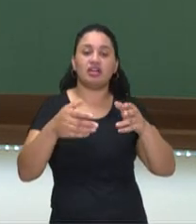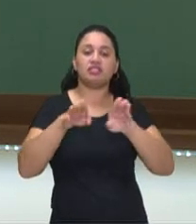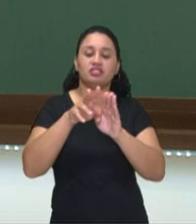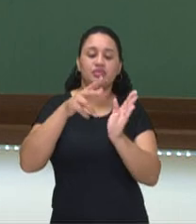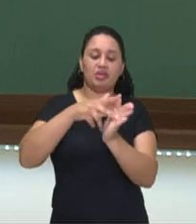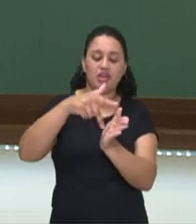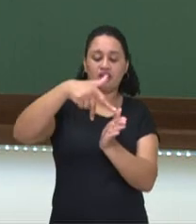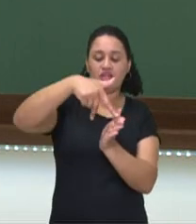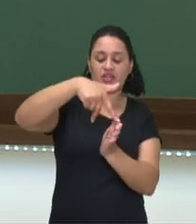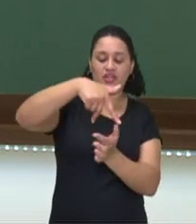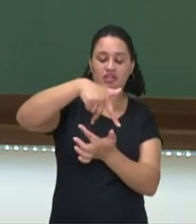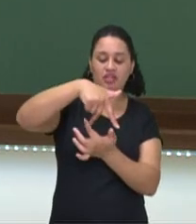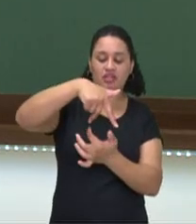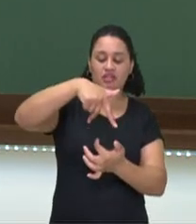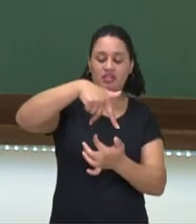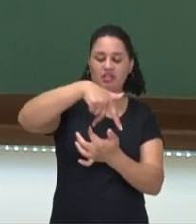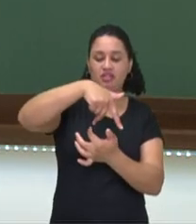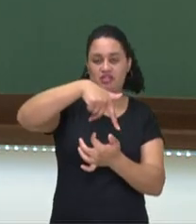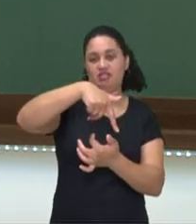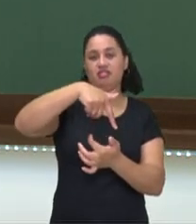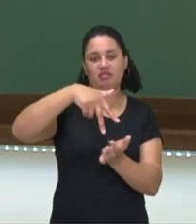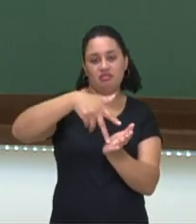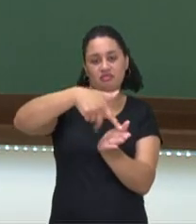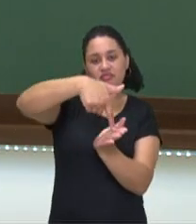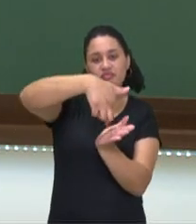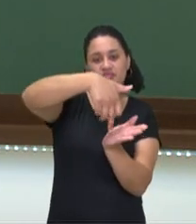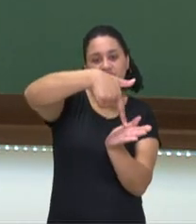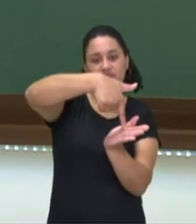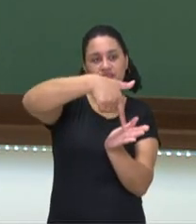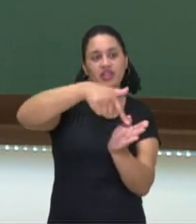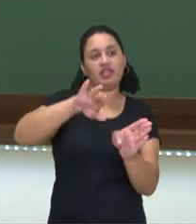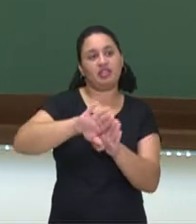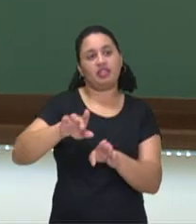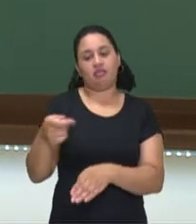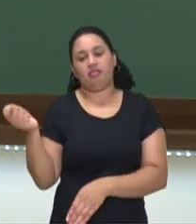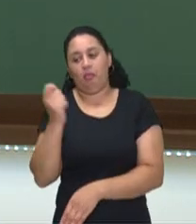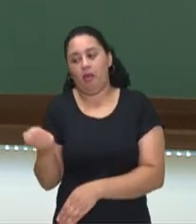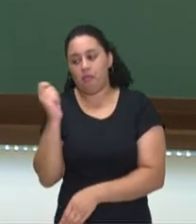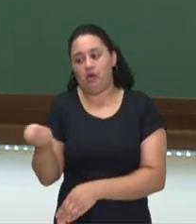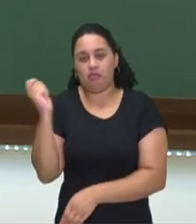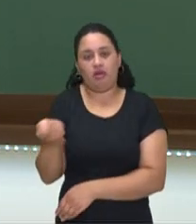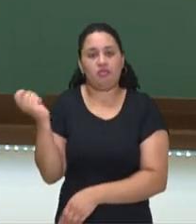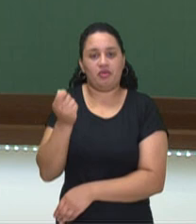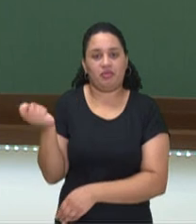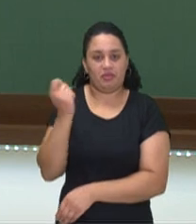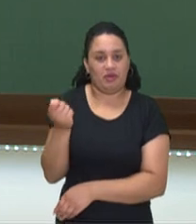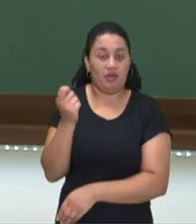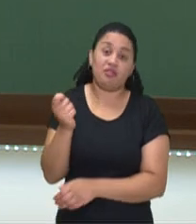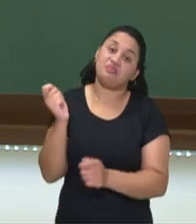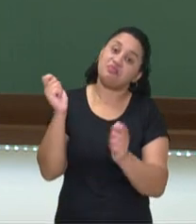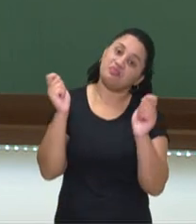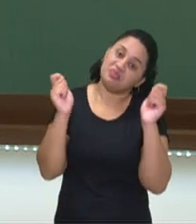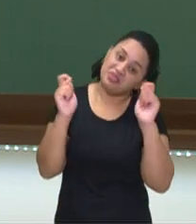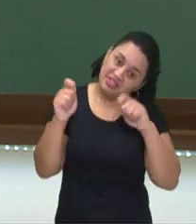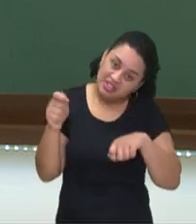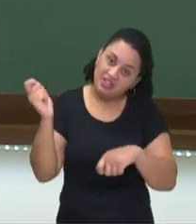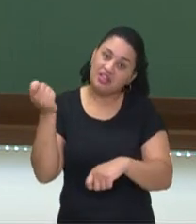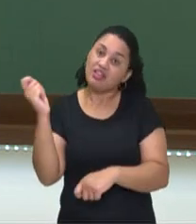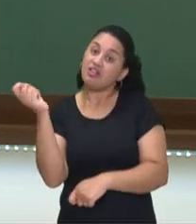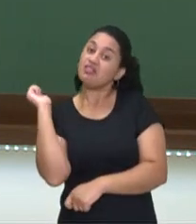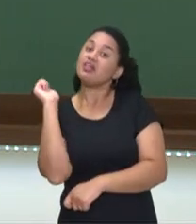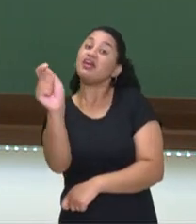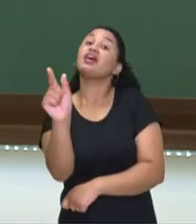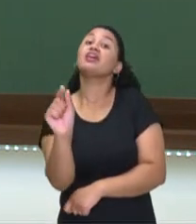se levantou para dar o passo e o coelhinho que ela está girando. Provavelmente ela vai atirar